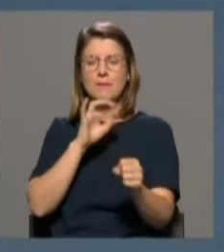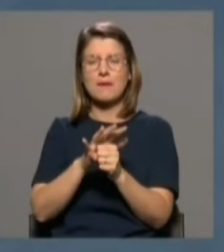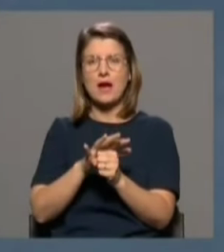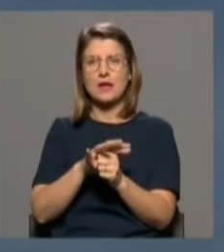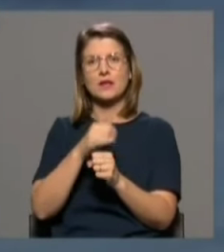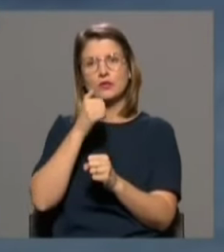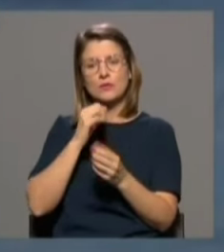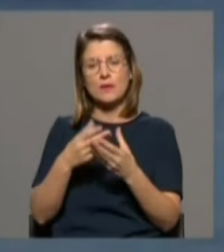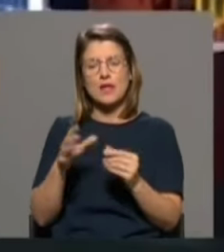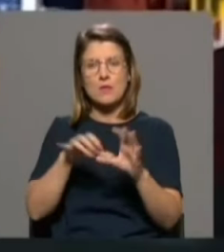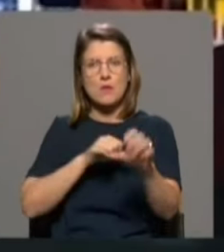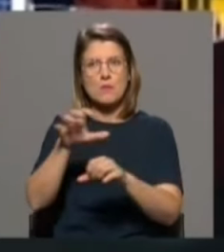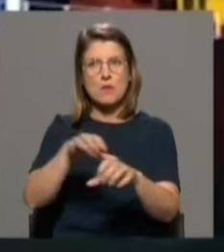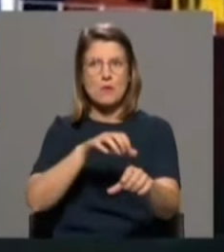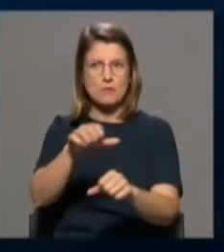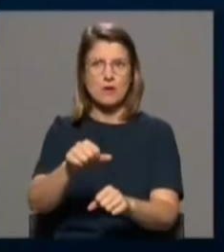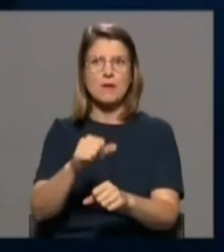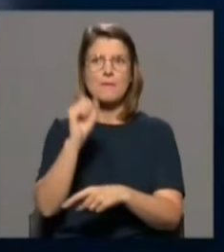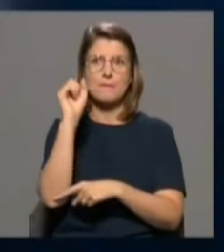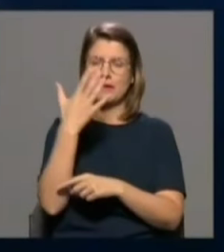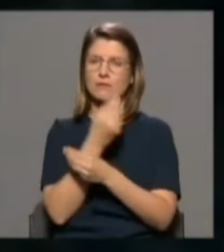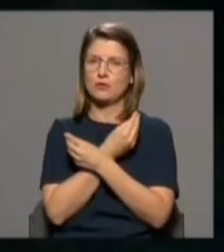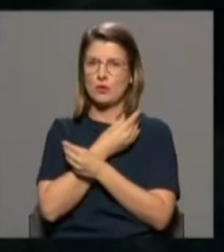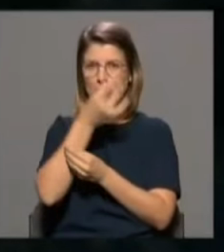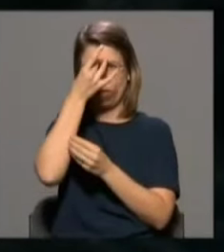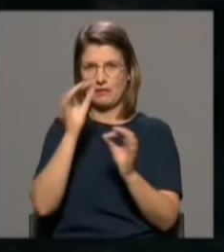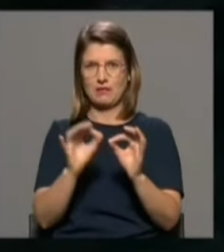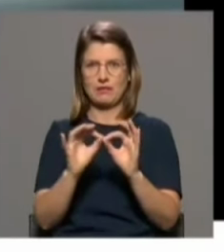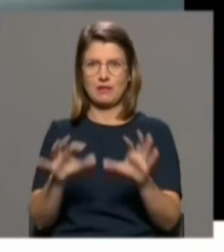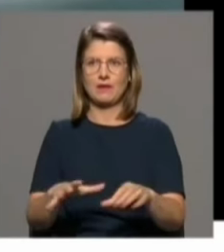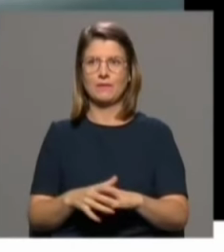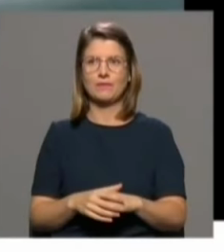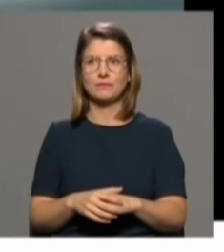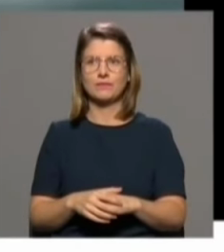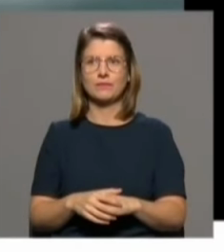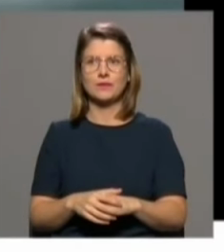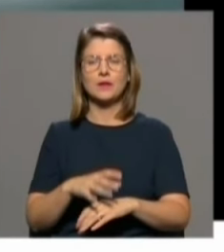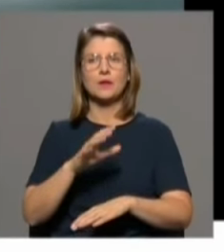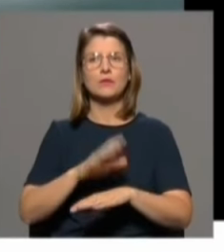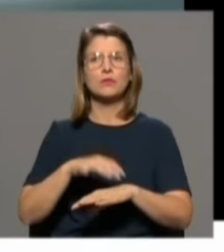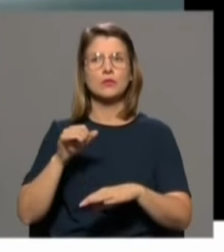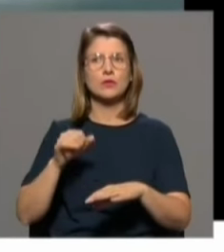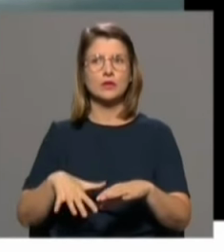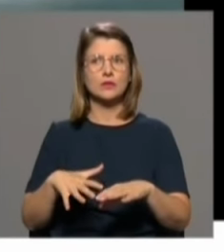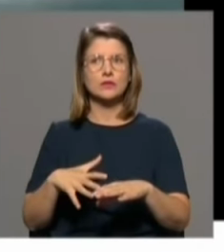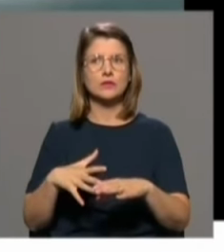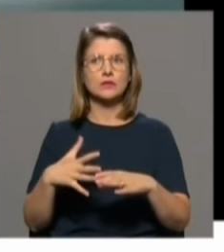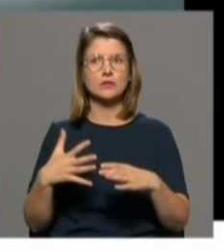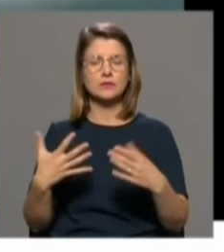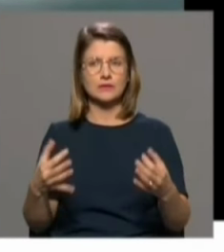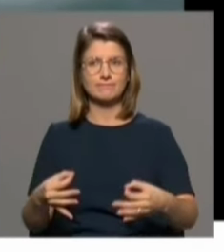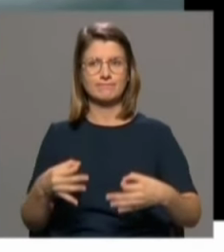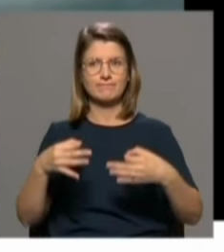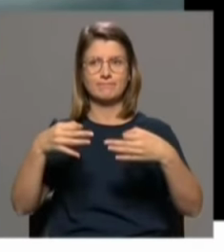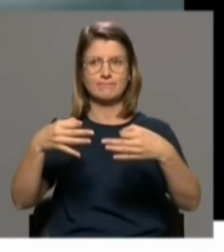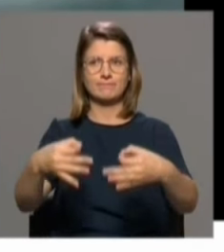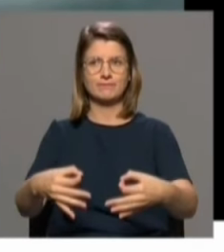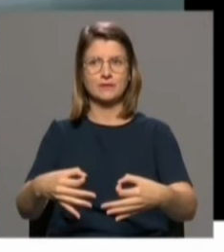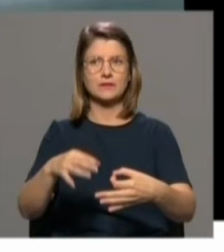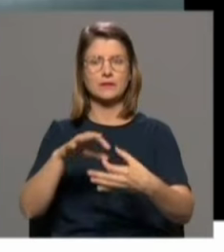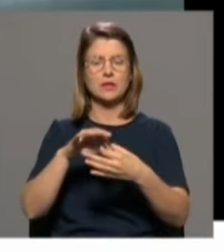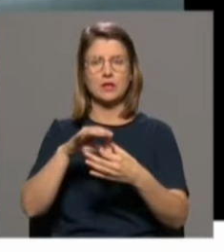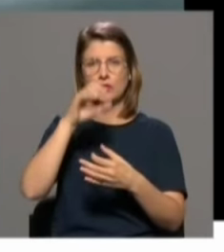dos Açores, como defendem PAN e Bloco de Esquerda. Relativamente à moratória à